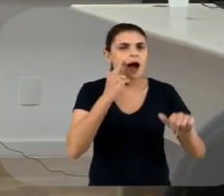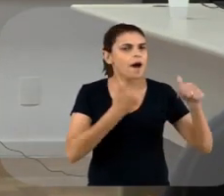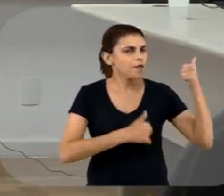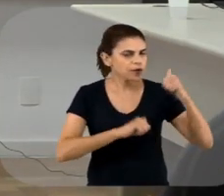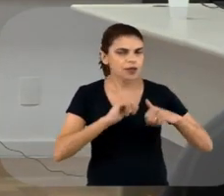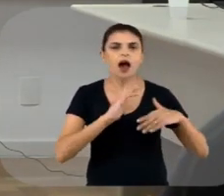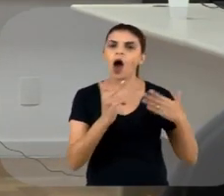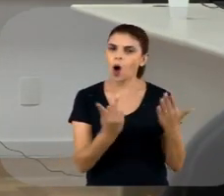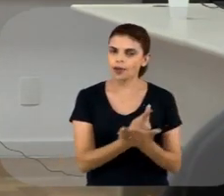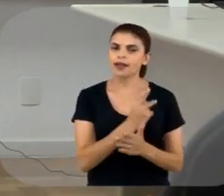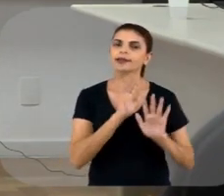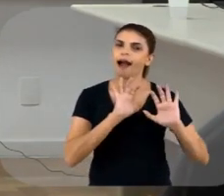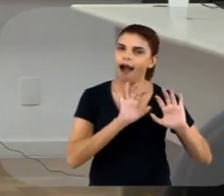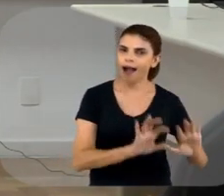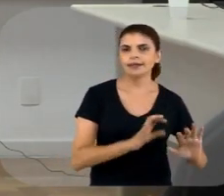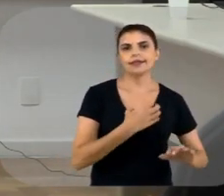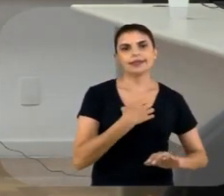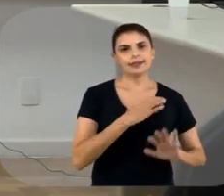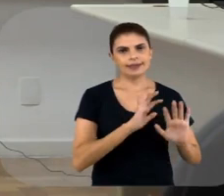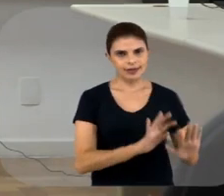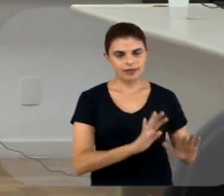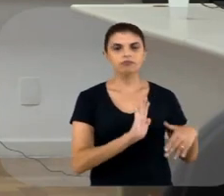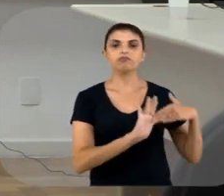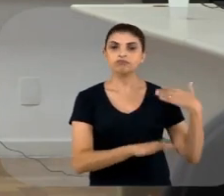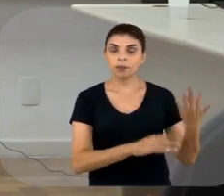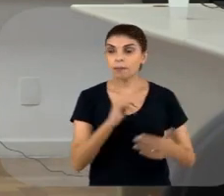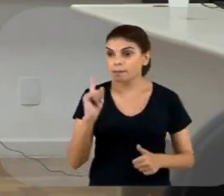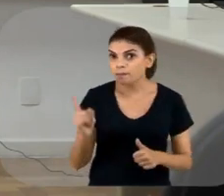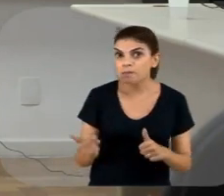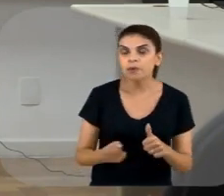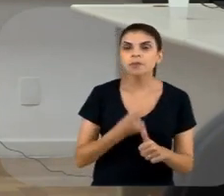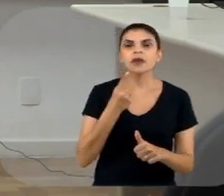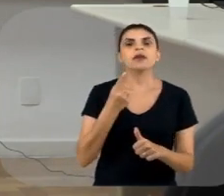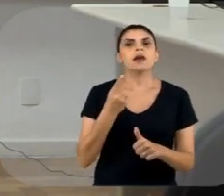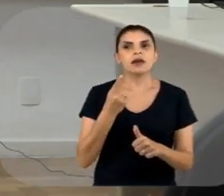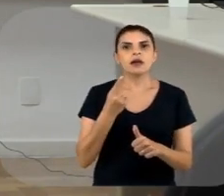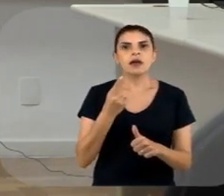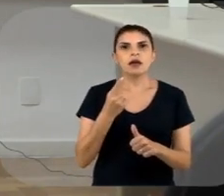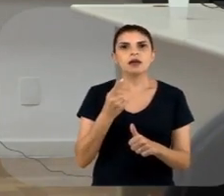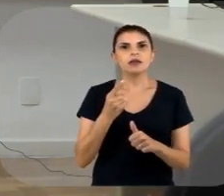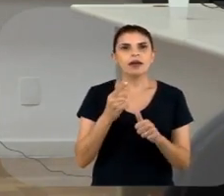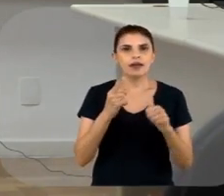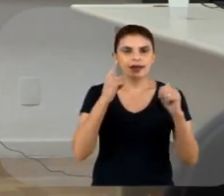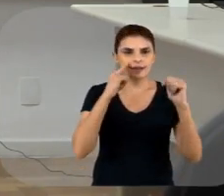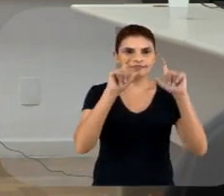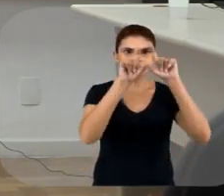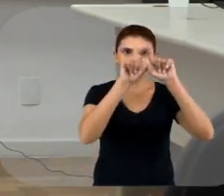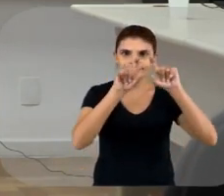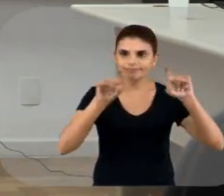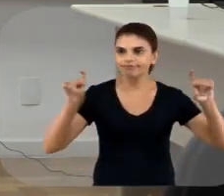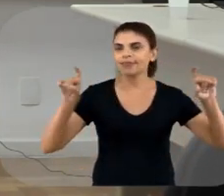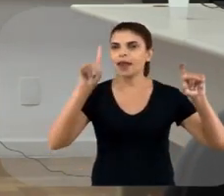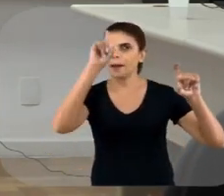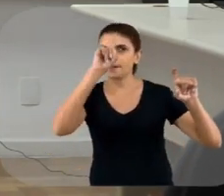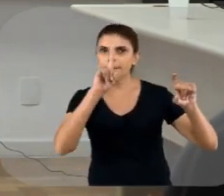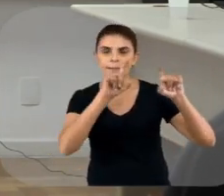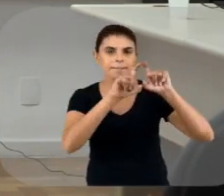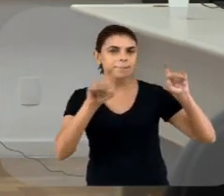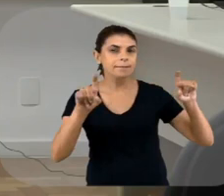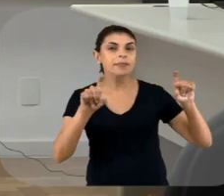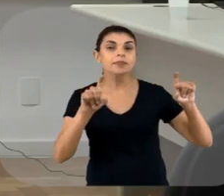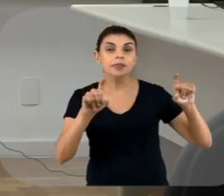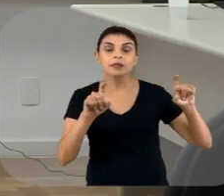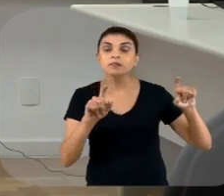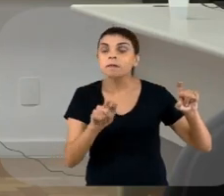é assim que acontece. E aí, considerando ali que essa primeira linha aqui, na